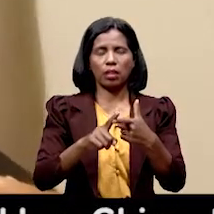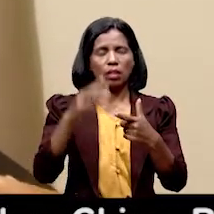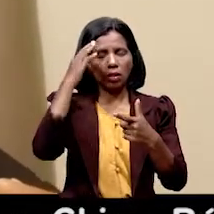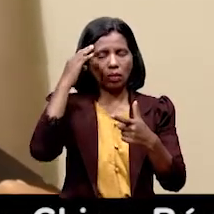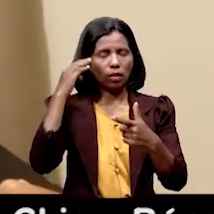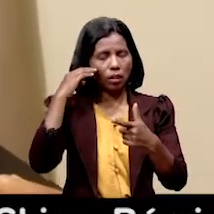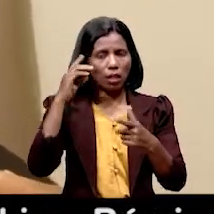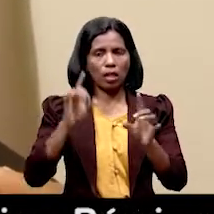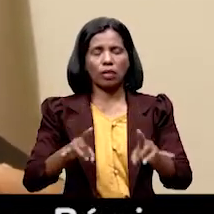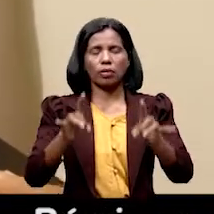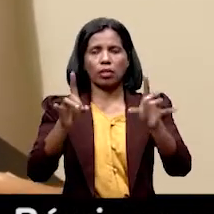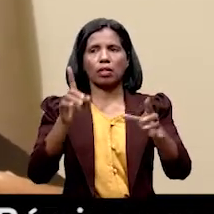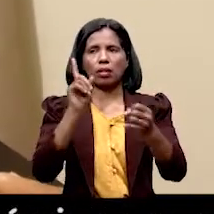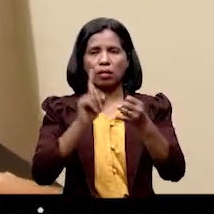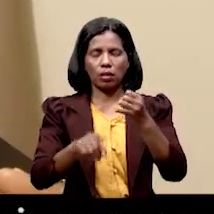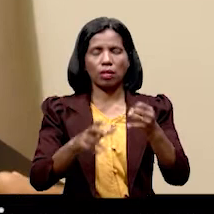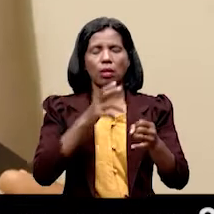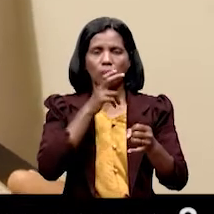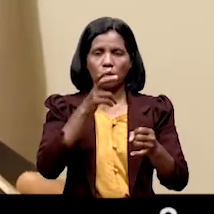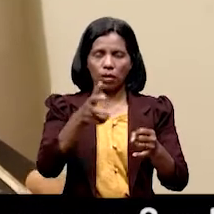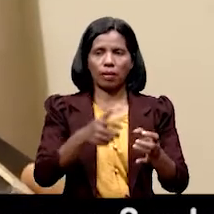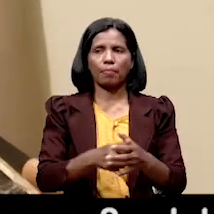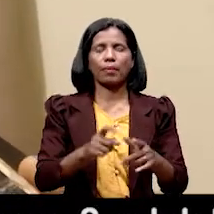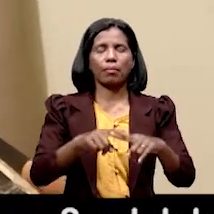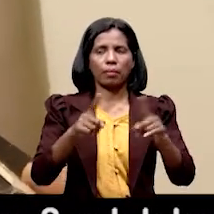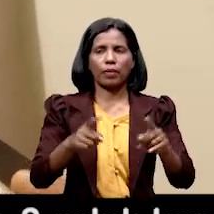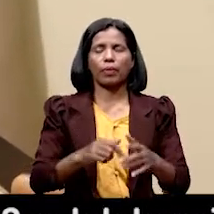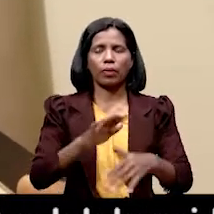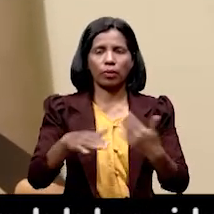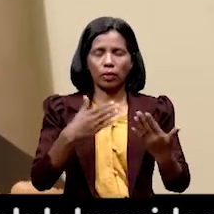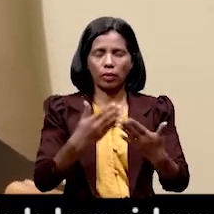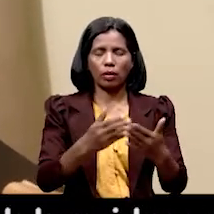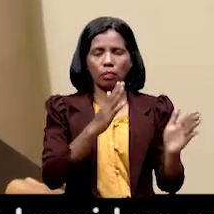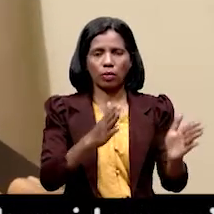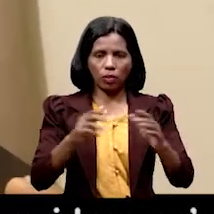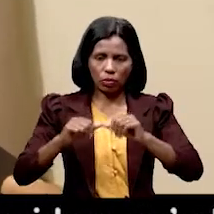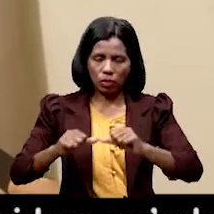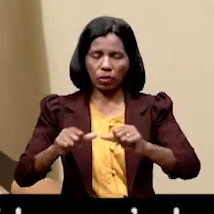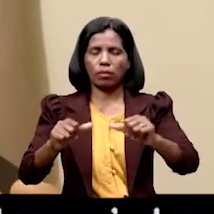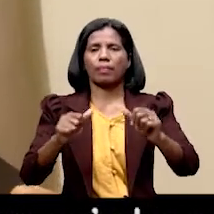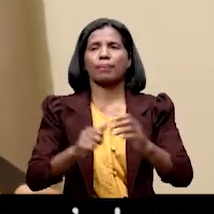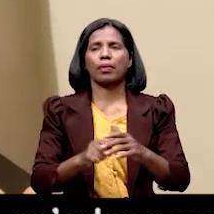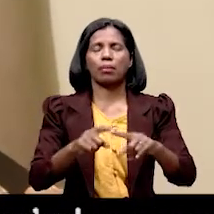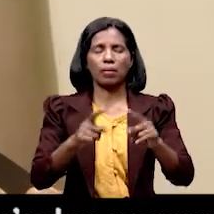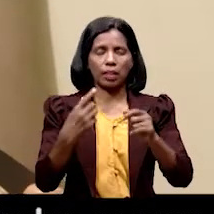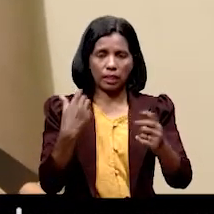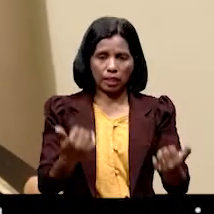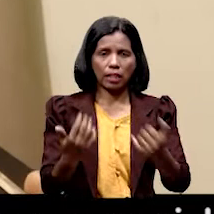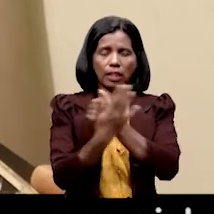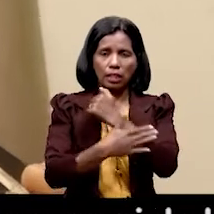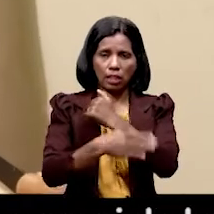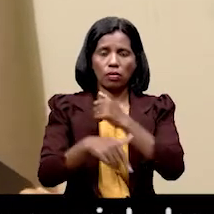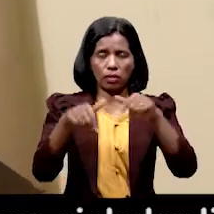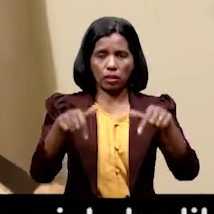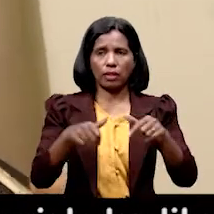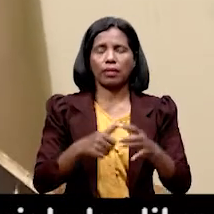Australia e kusliu iha Portugal né Portugal na bema sa to kata ka proseso si kontinua lao hela agora iha railaran ini ane